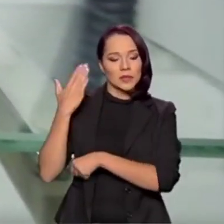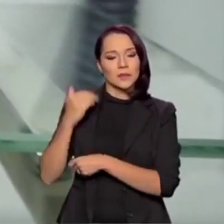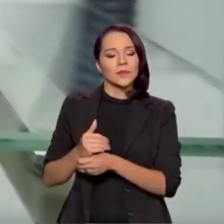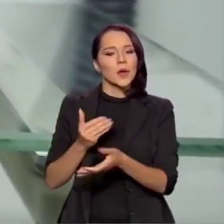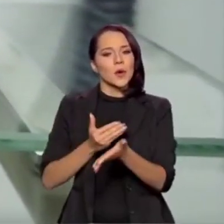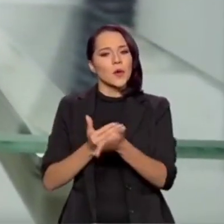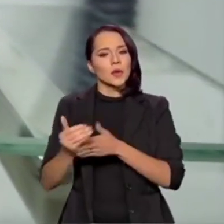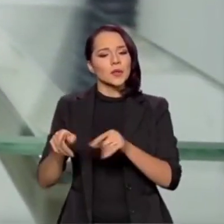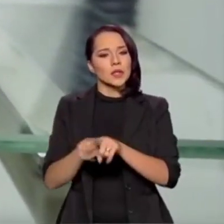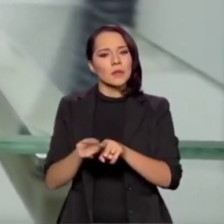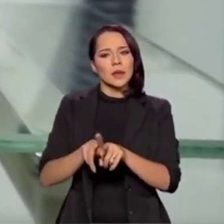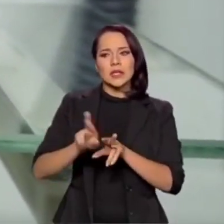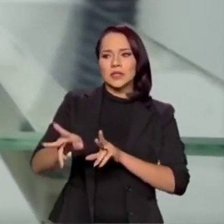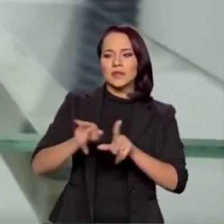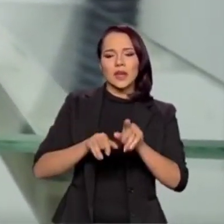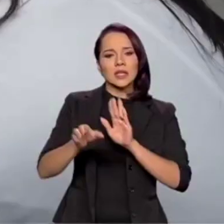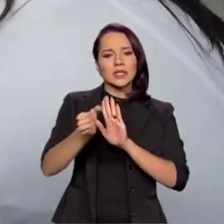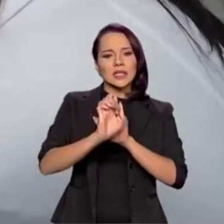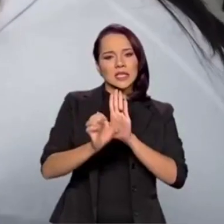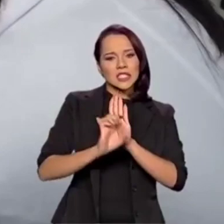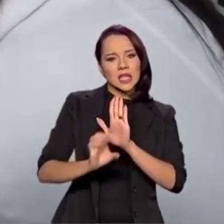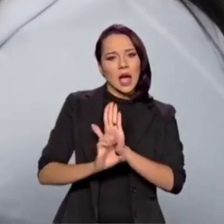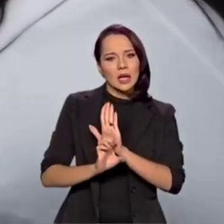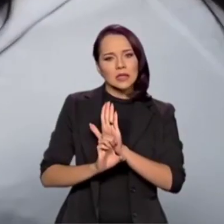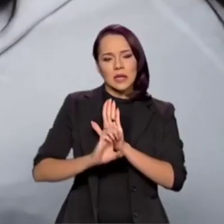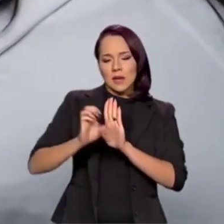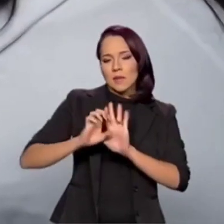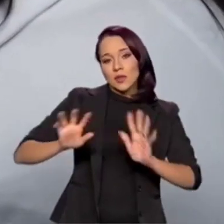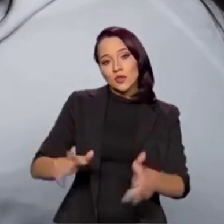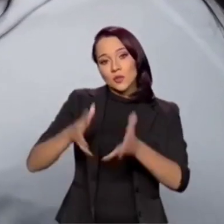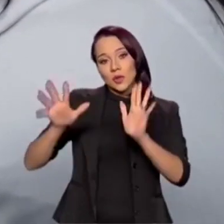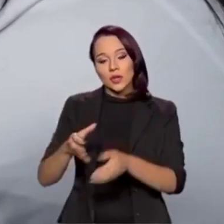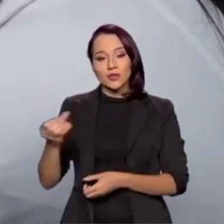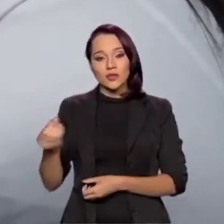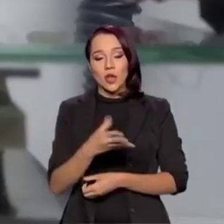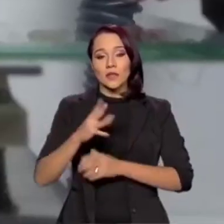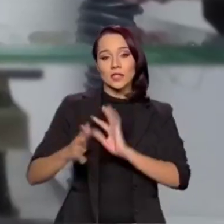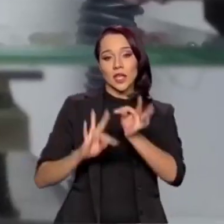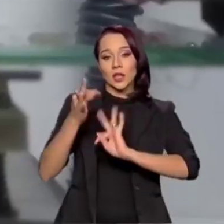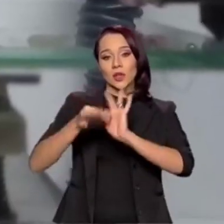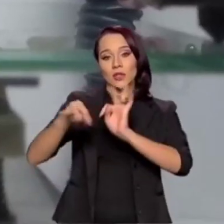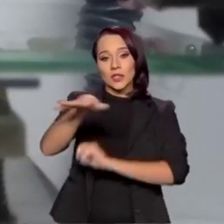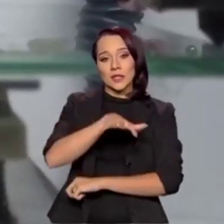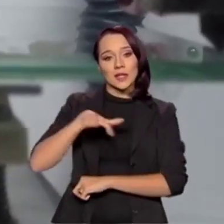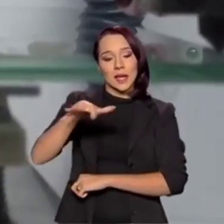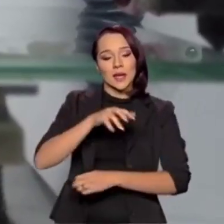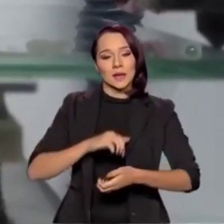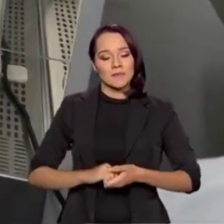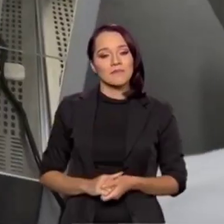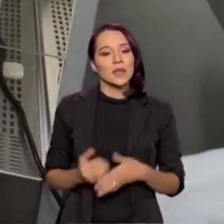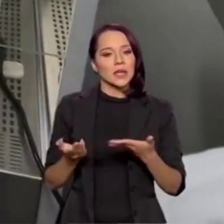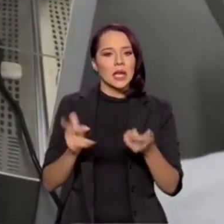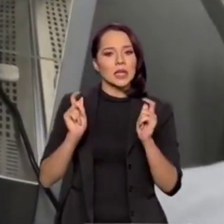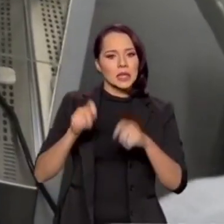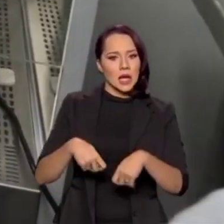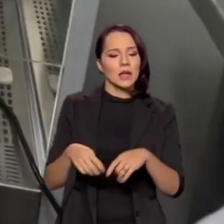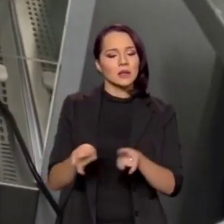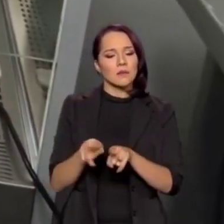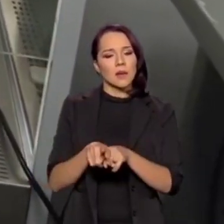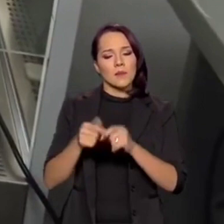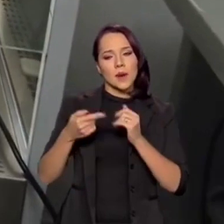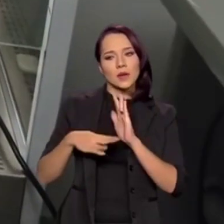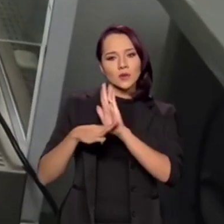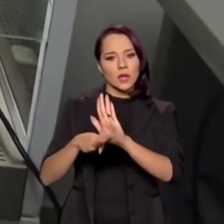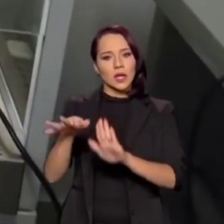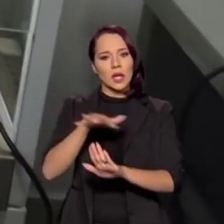começou a surgir também muitos editais estimulando novas tecnologias na área, né, que serviriam para a